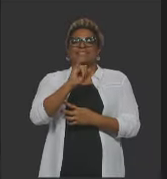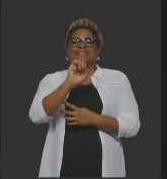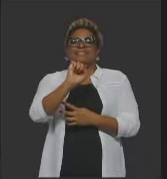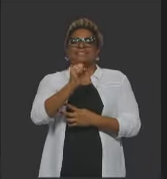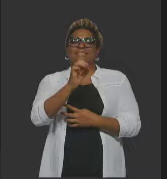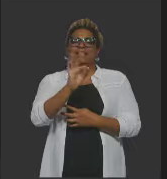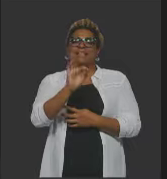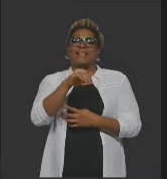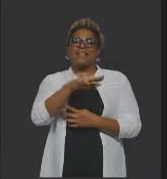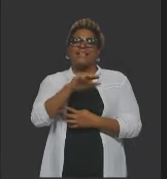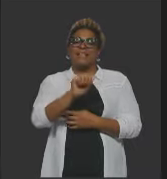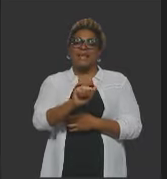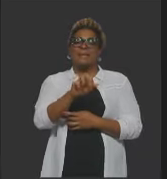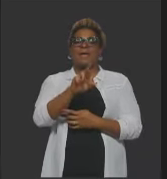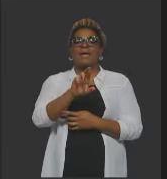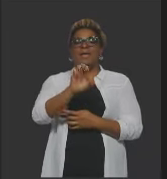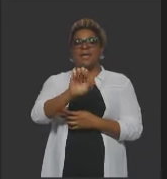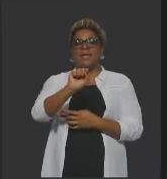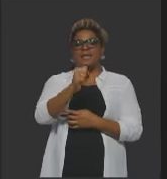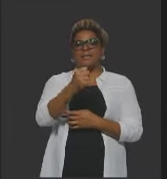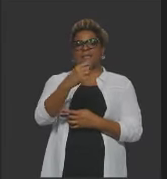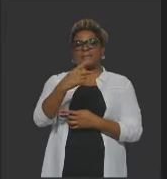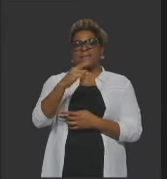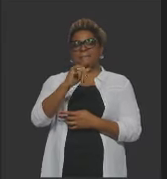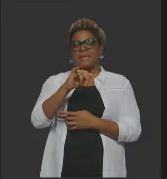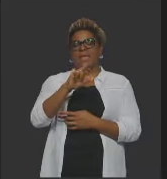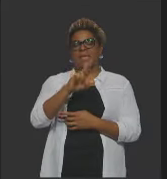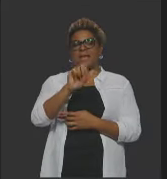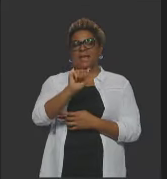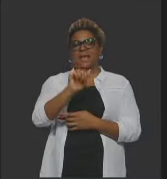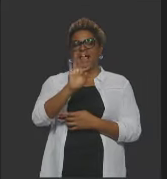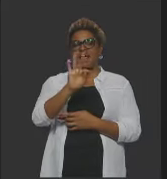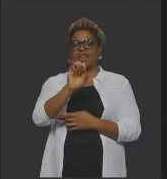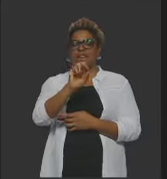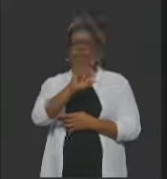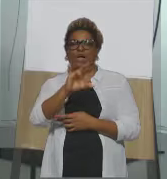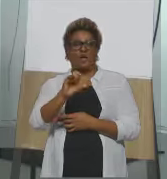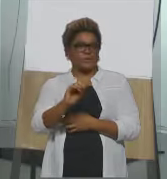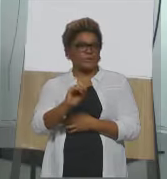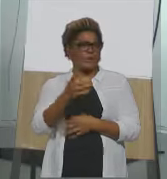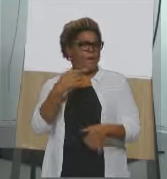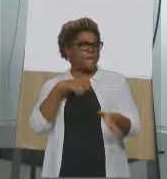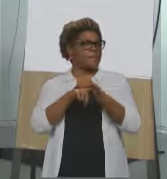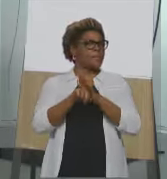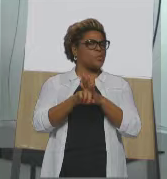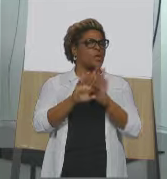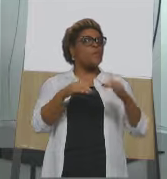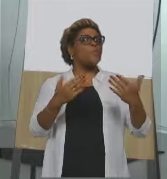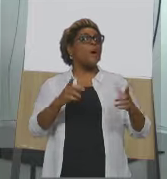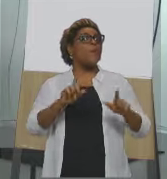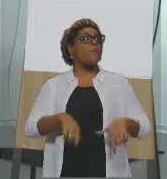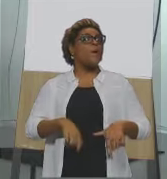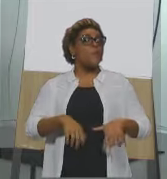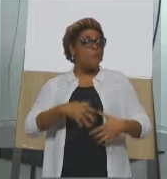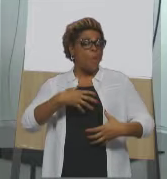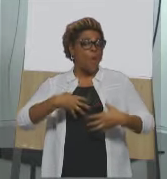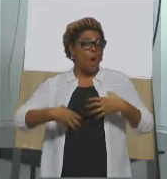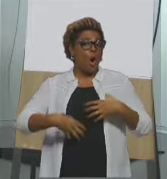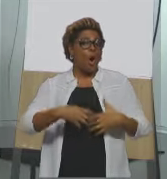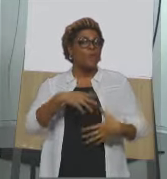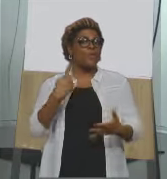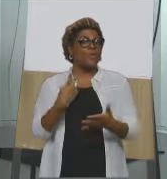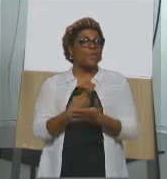onde ocorre a troca de gás carbônico e oxigênio? Eu trouxe para você na última aula e nós falamos que as